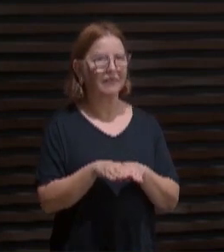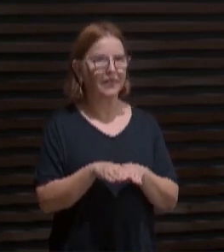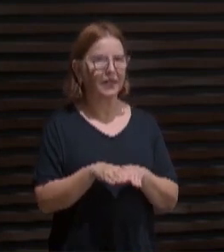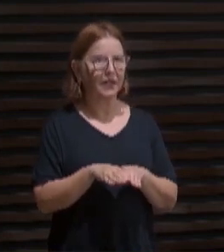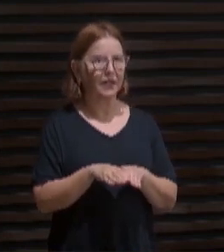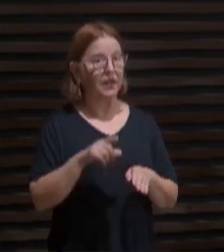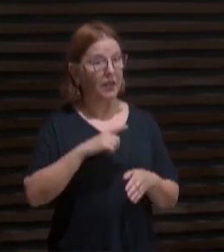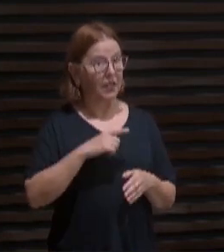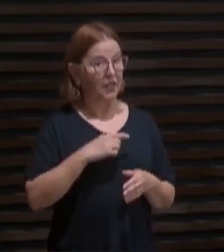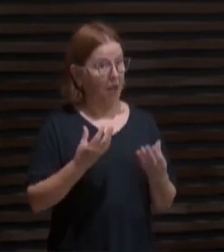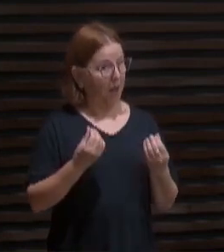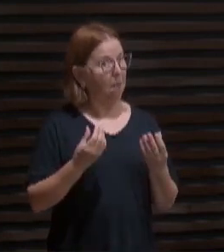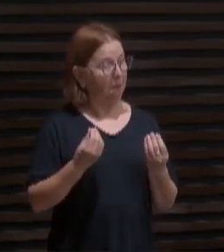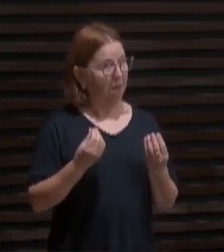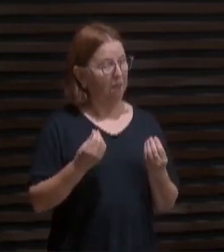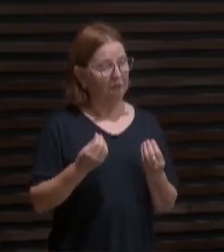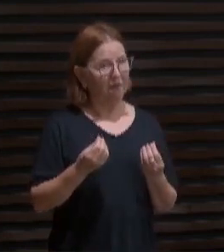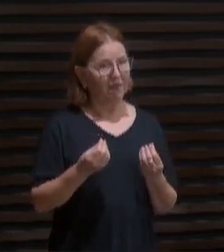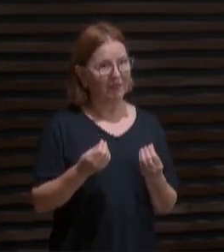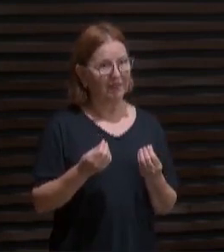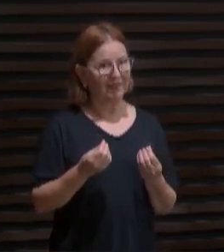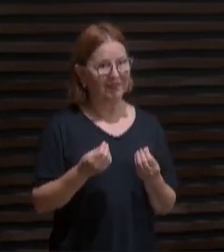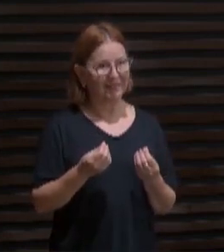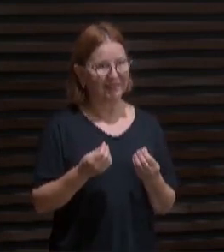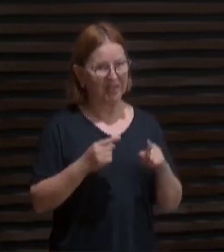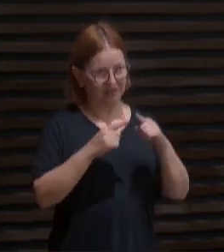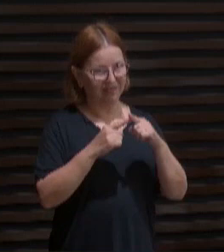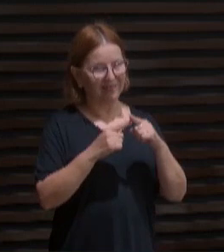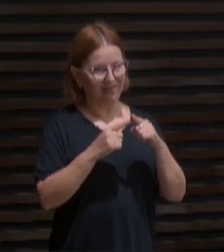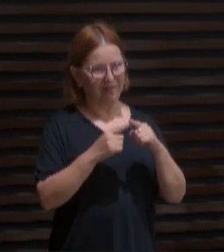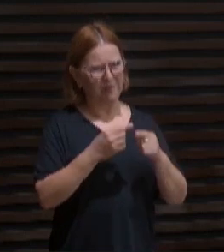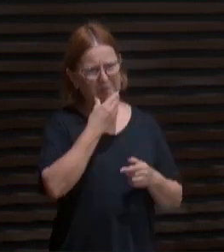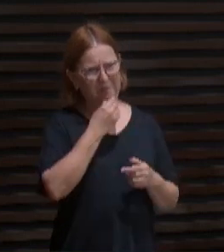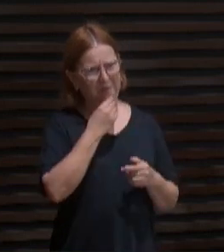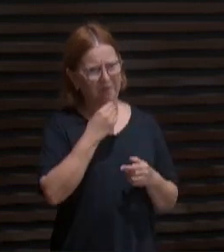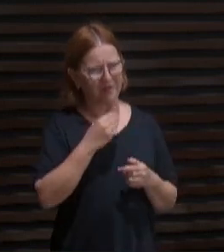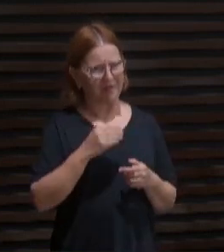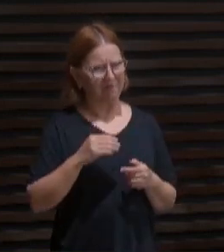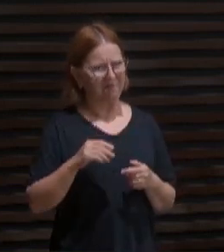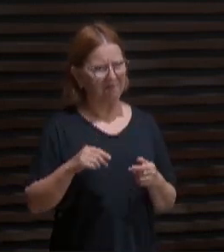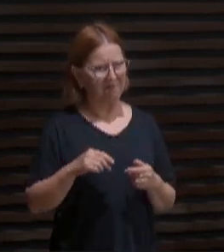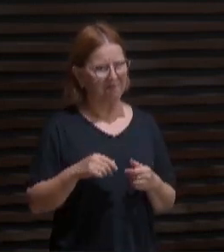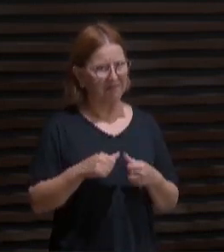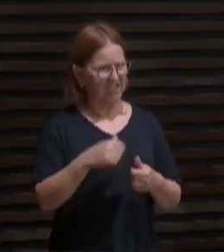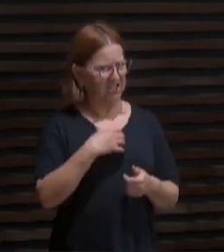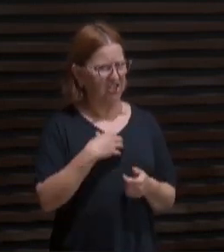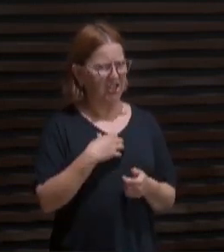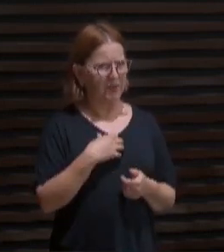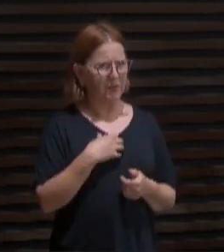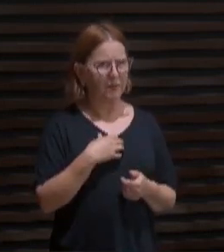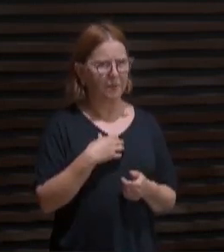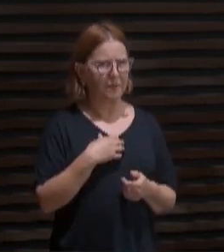quantidade muito grande deste tipo. A gente às vezes não percebe, mas são